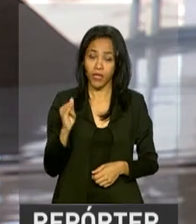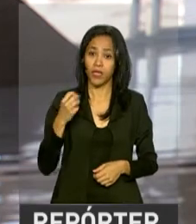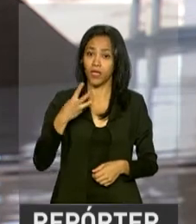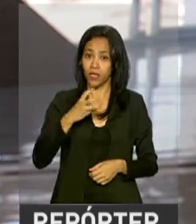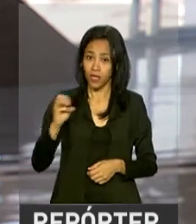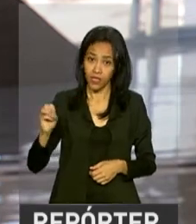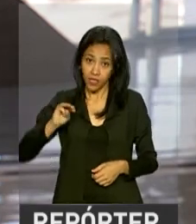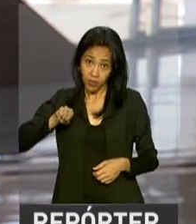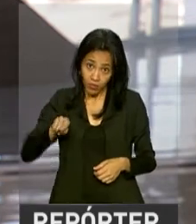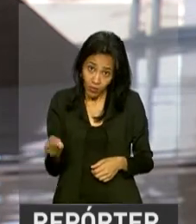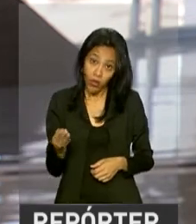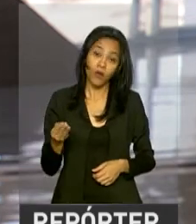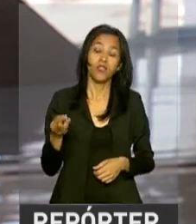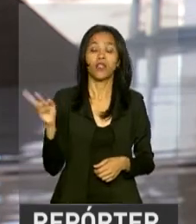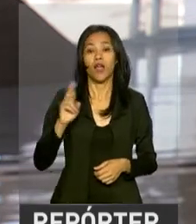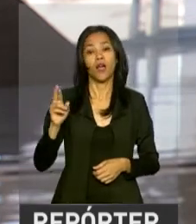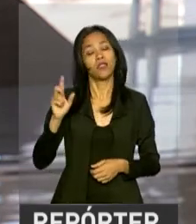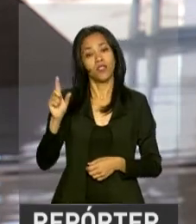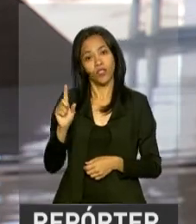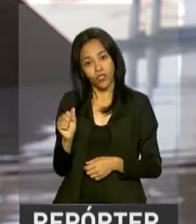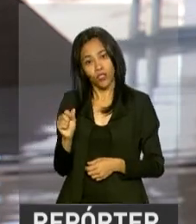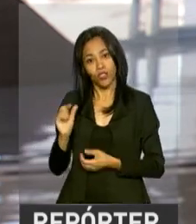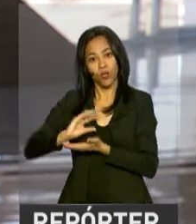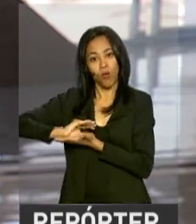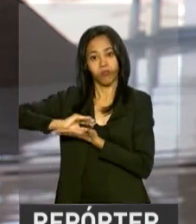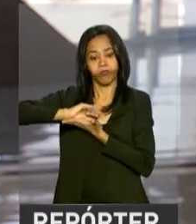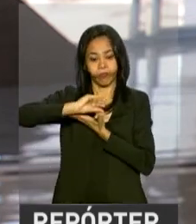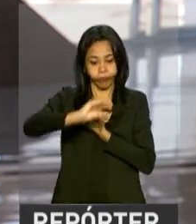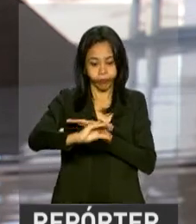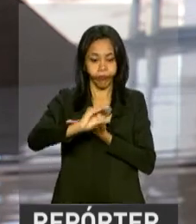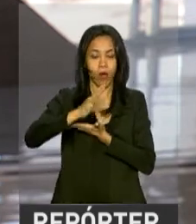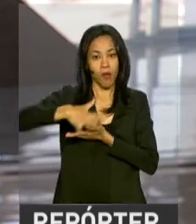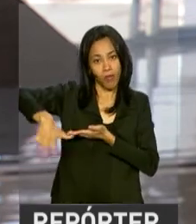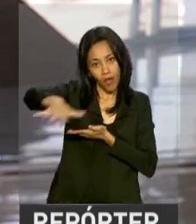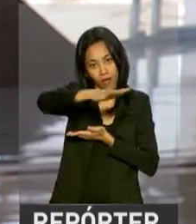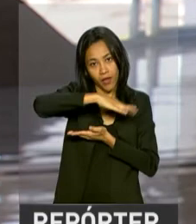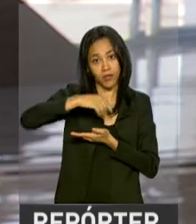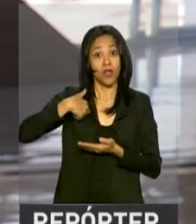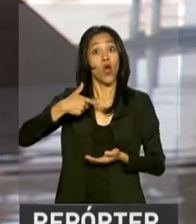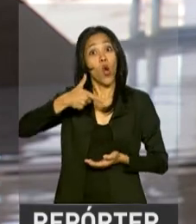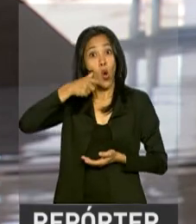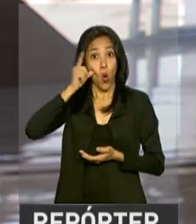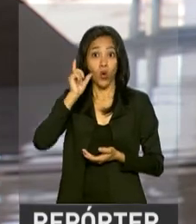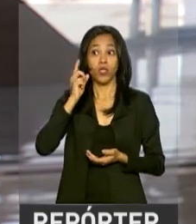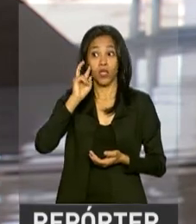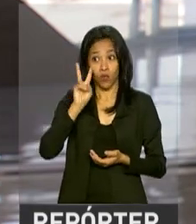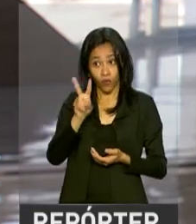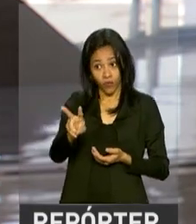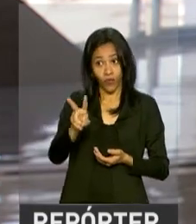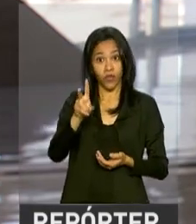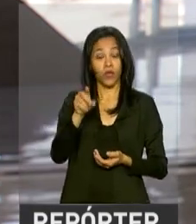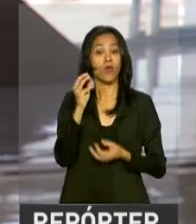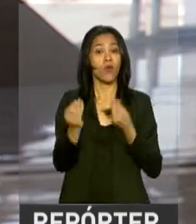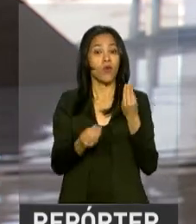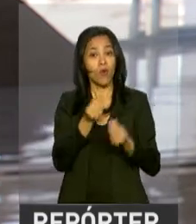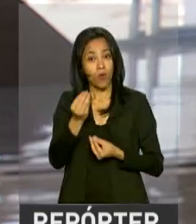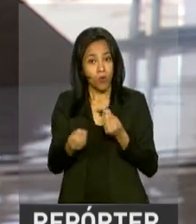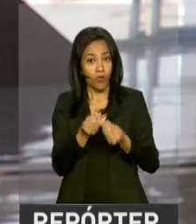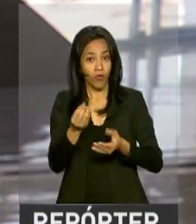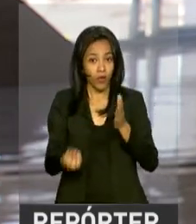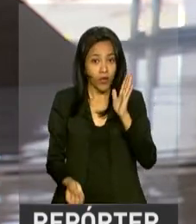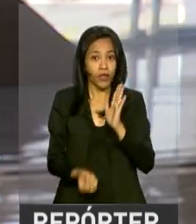milhões de reais em créditos para esses produtores rurais eu acompanhei ontem o lançamento do novo plano safra